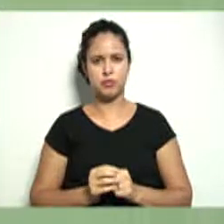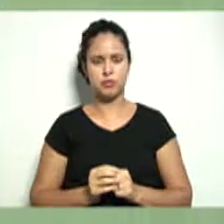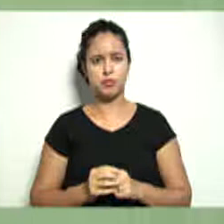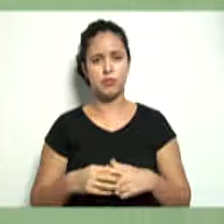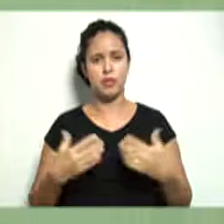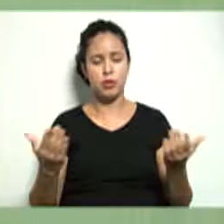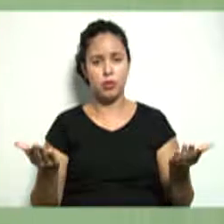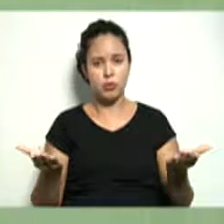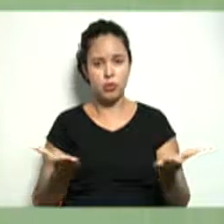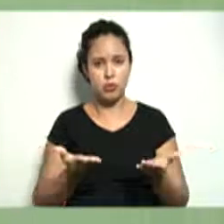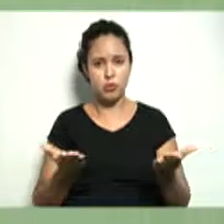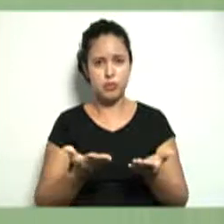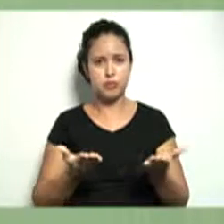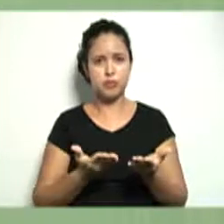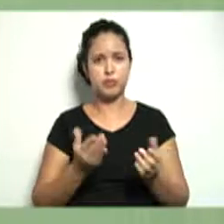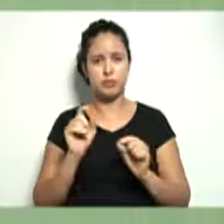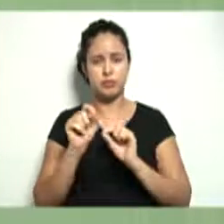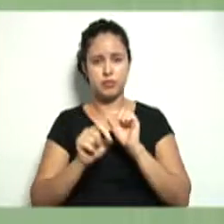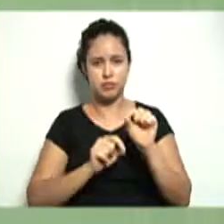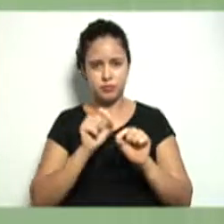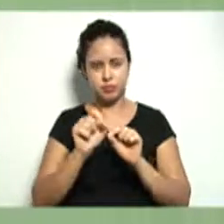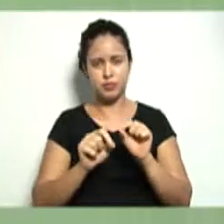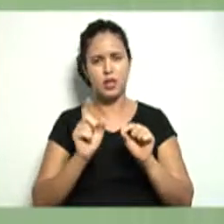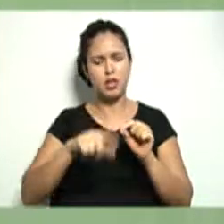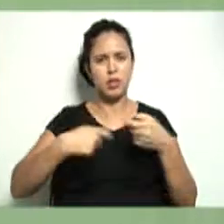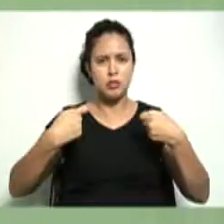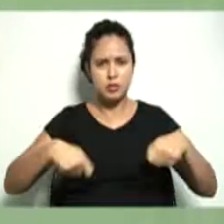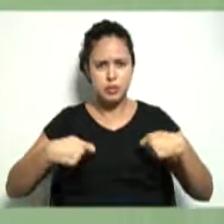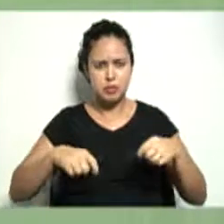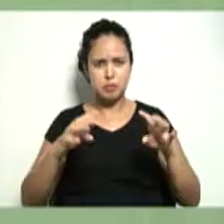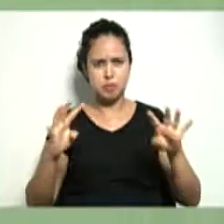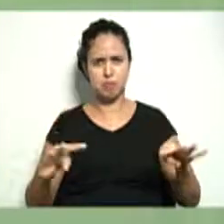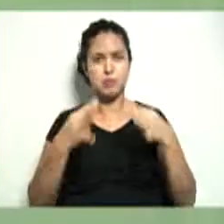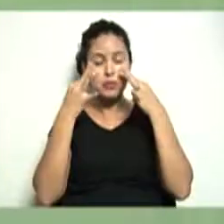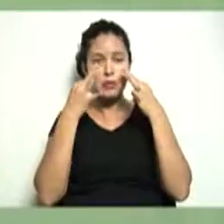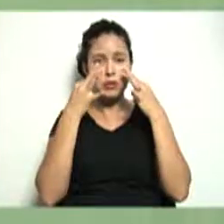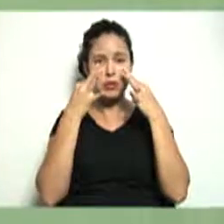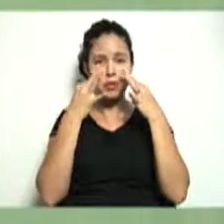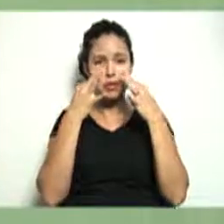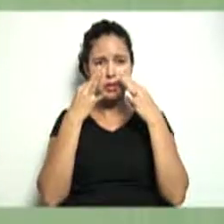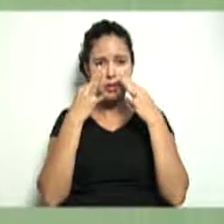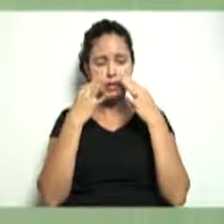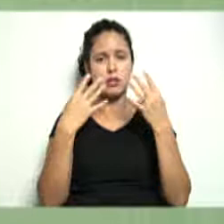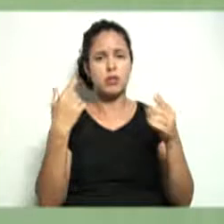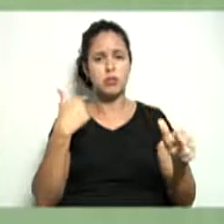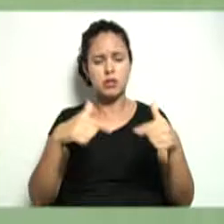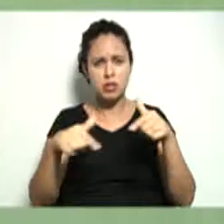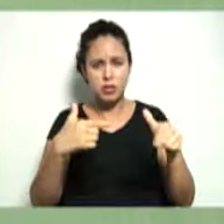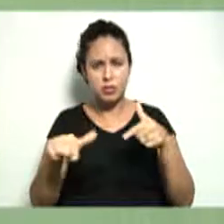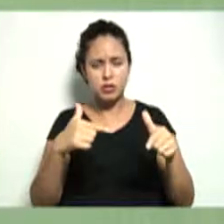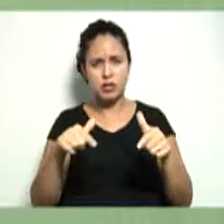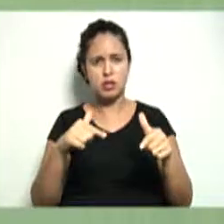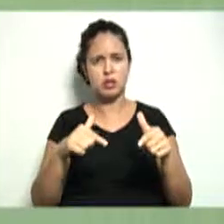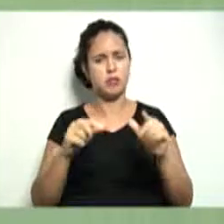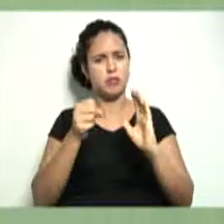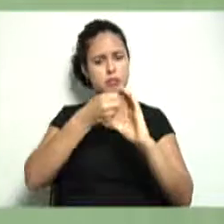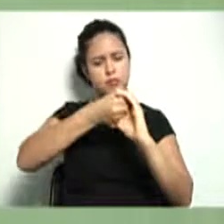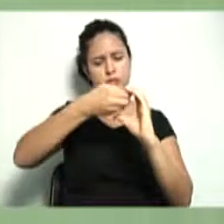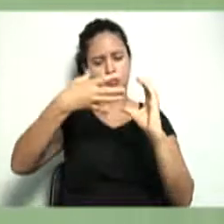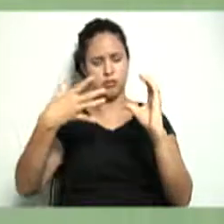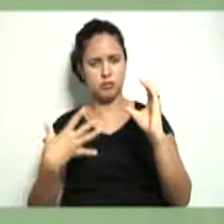Nesta aula, é preciso ficar atento que, sendo o trabalho uma